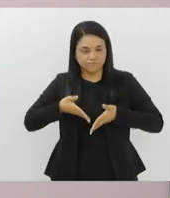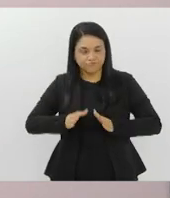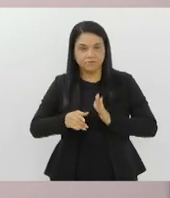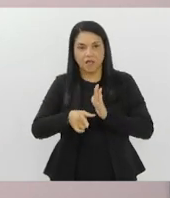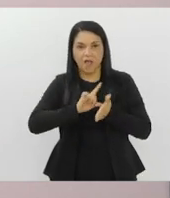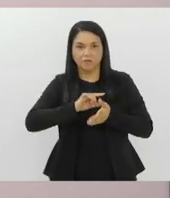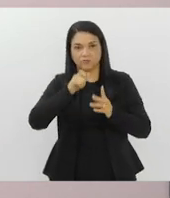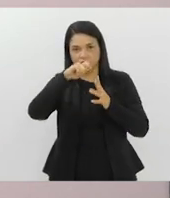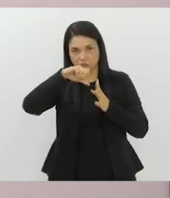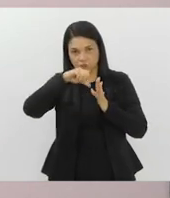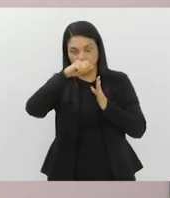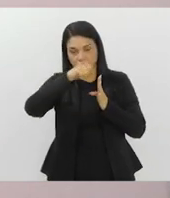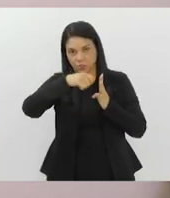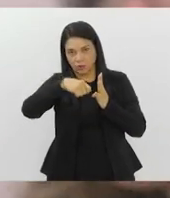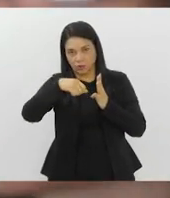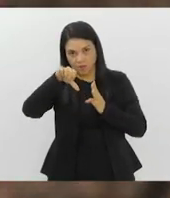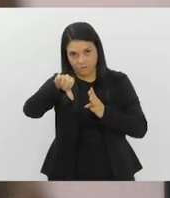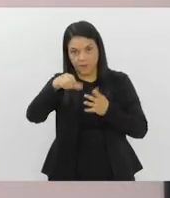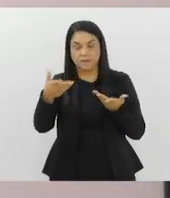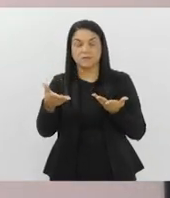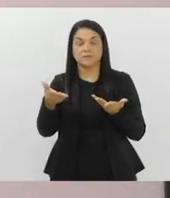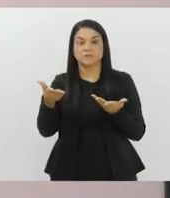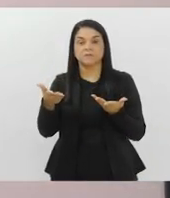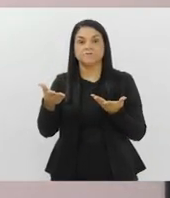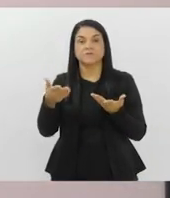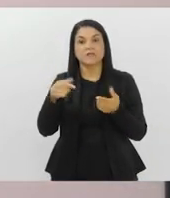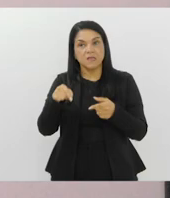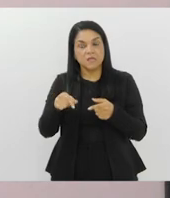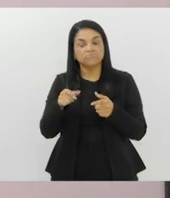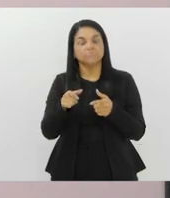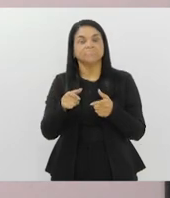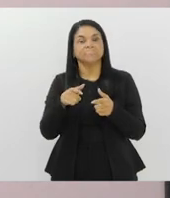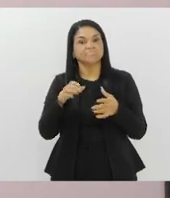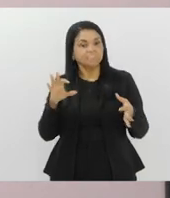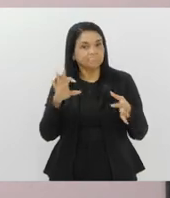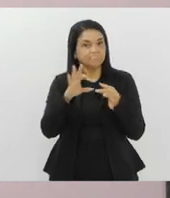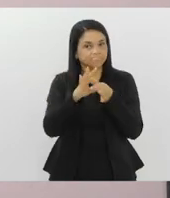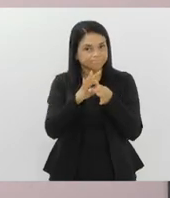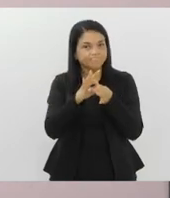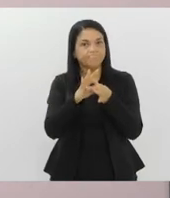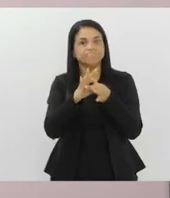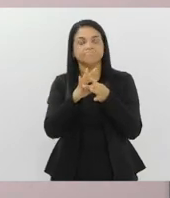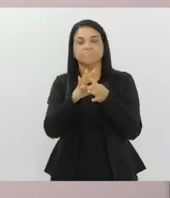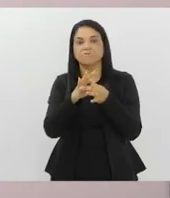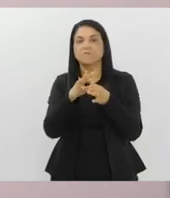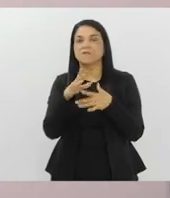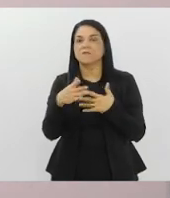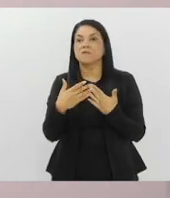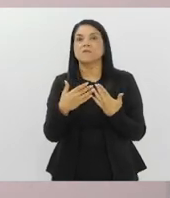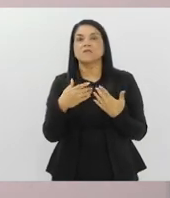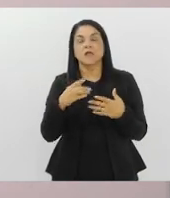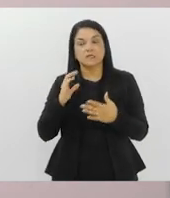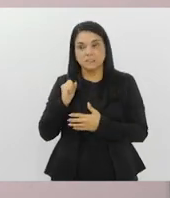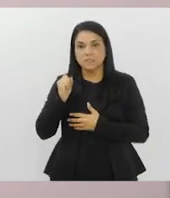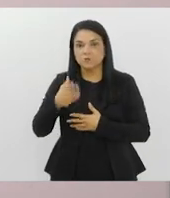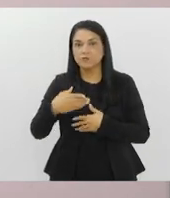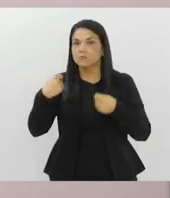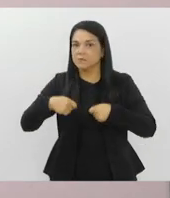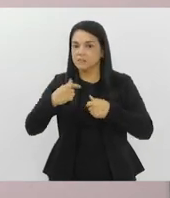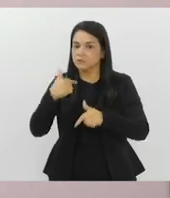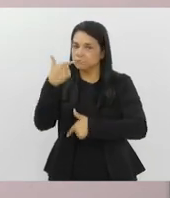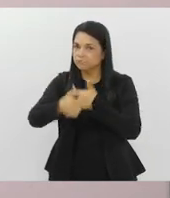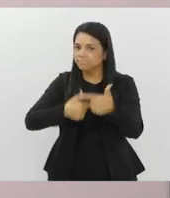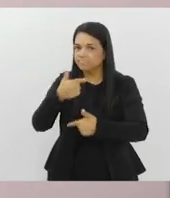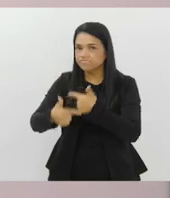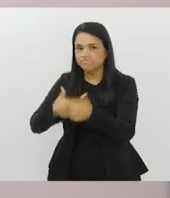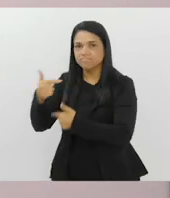política robusta e invejável, mas a gente precisa que todas as ações elas sejam implementadas, a gente precisa que